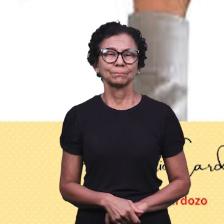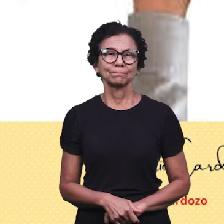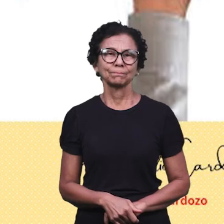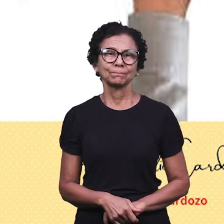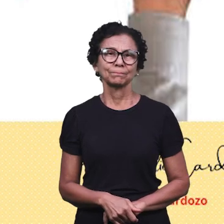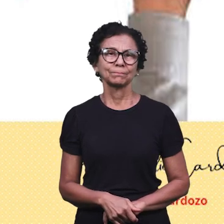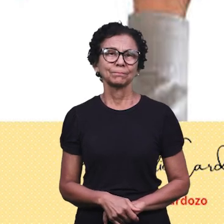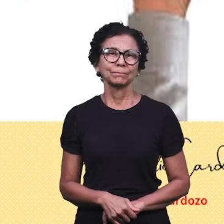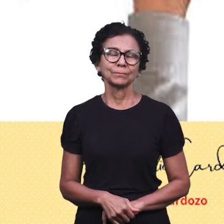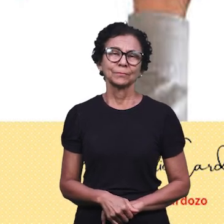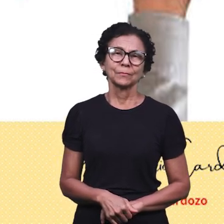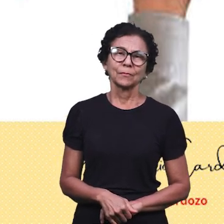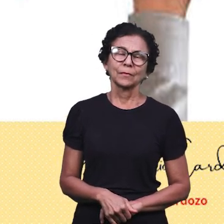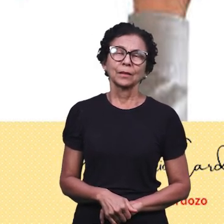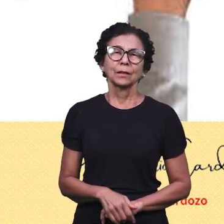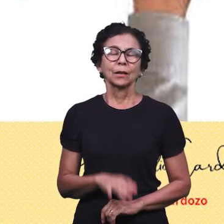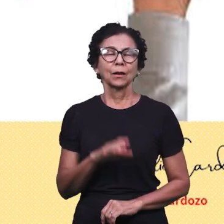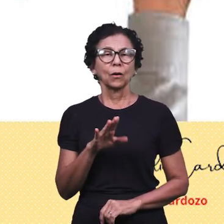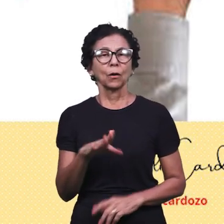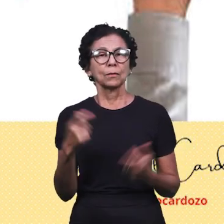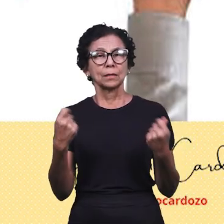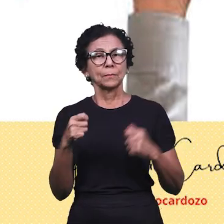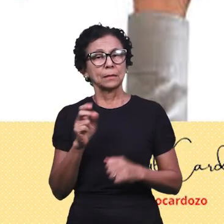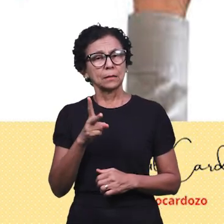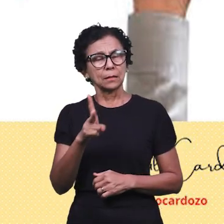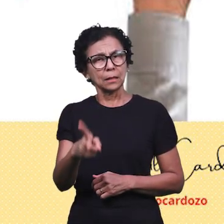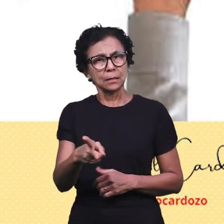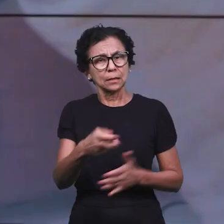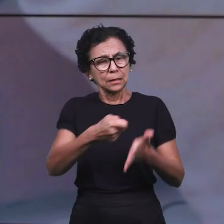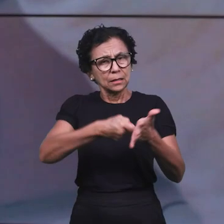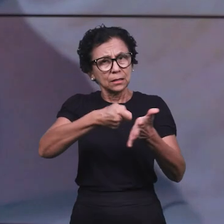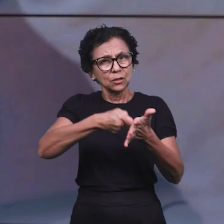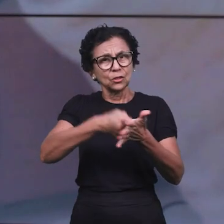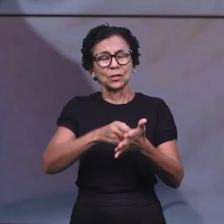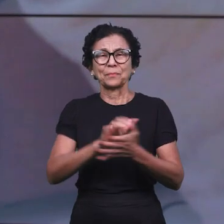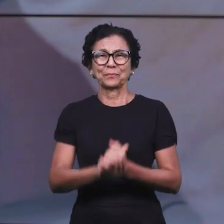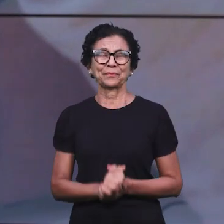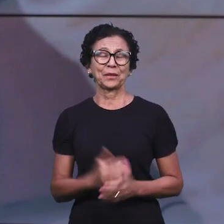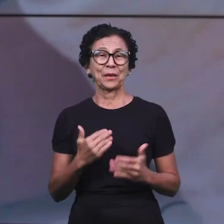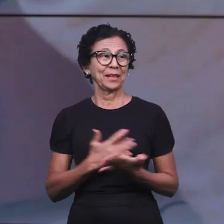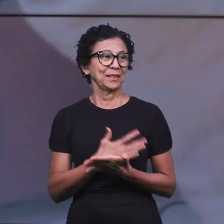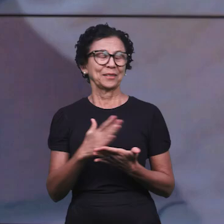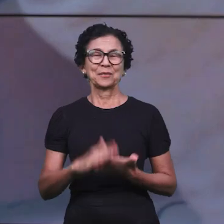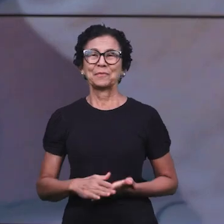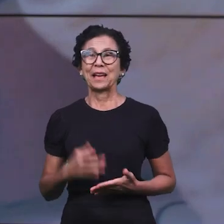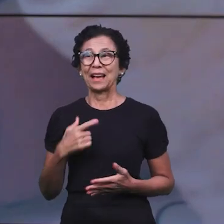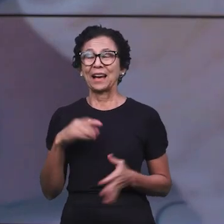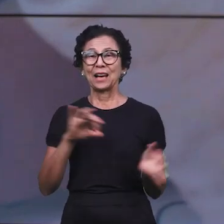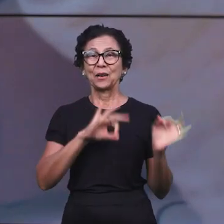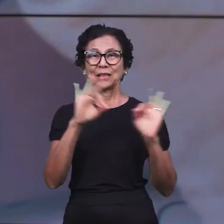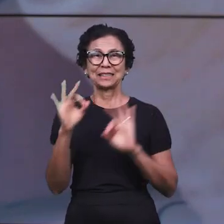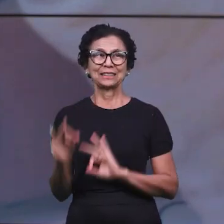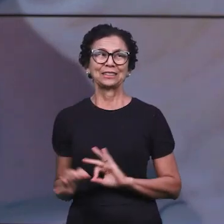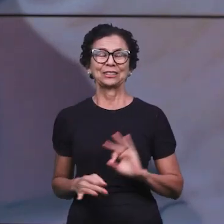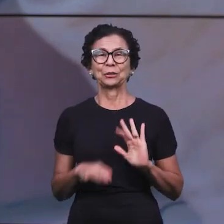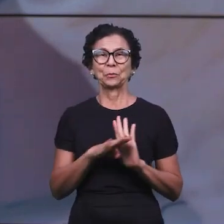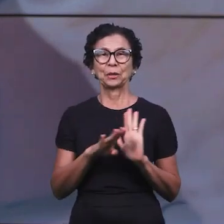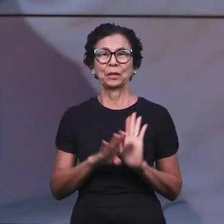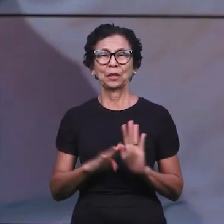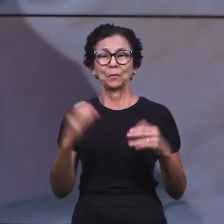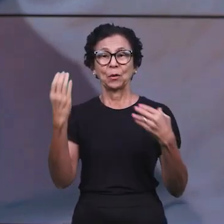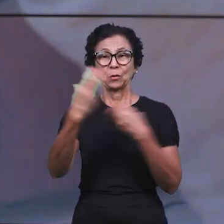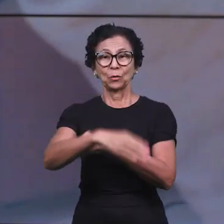constância, irmãos. Olha só, a gente tem aquela empolgação inicial, Eu assisti o programa Foco nos Concursos,